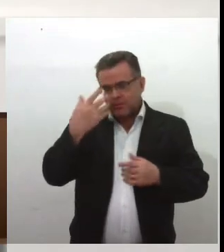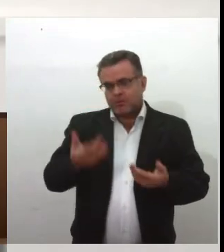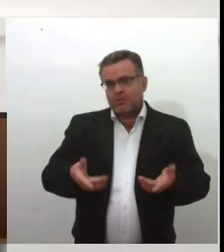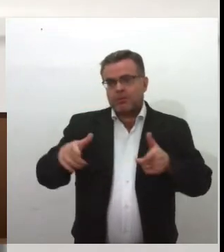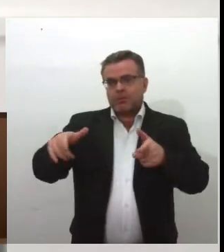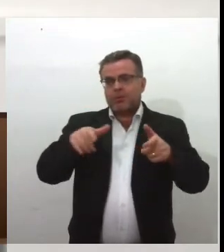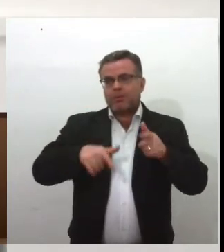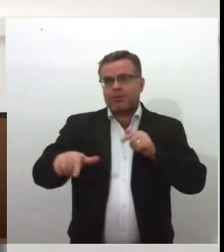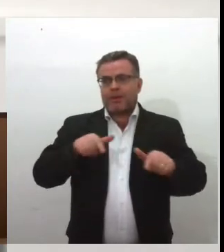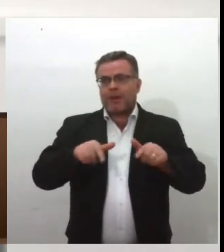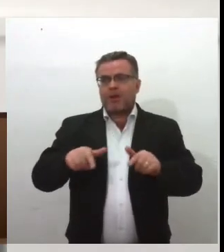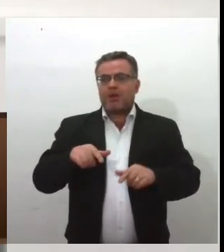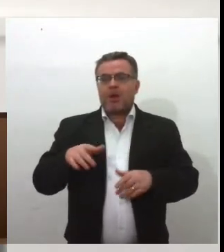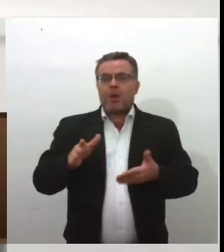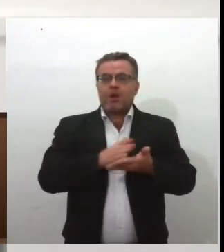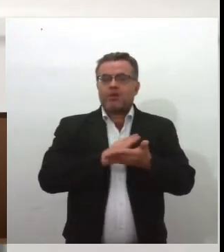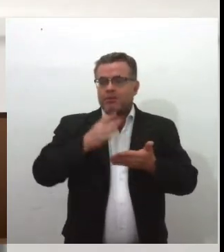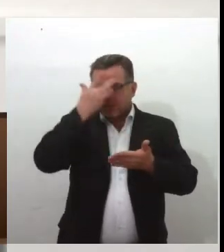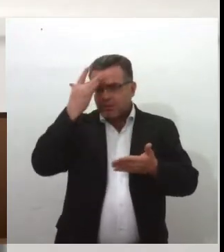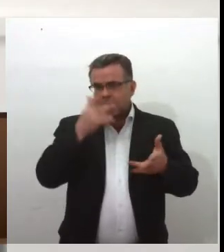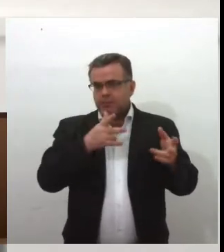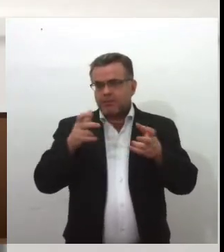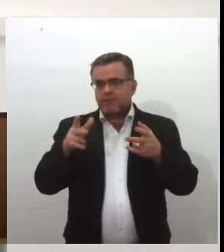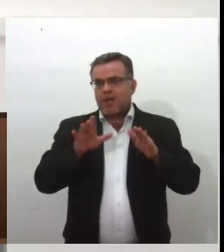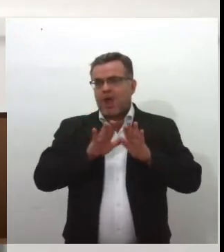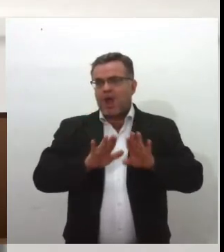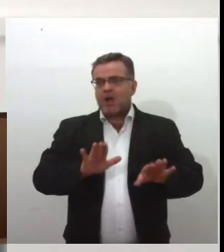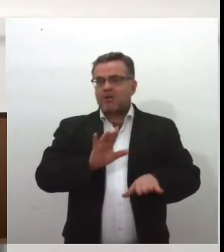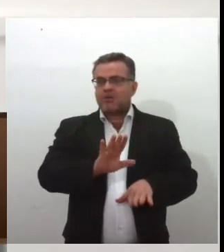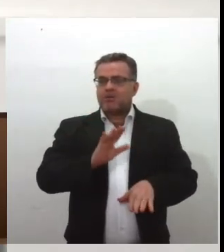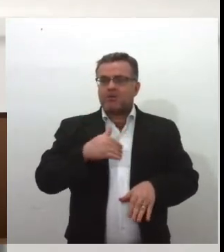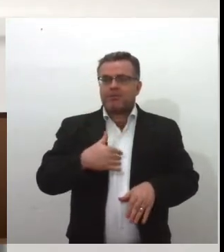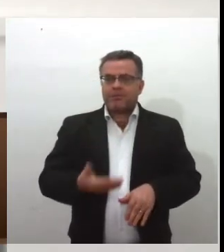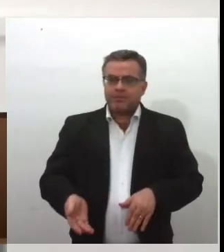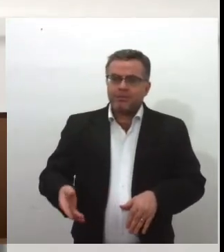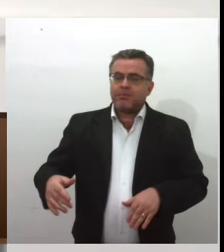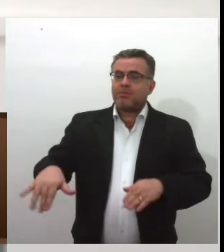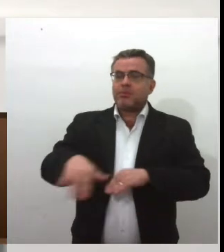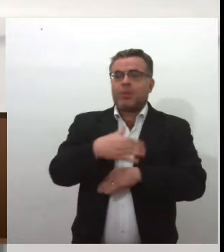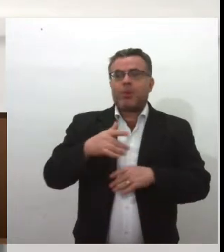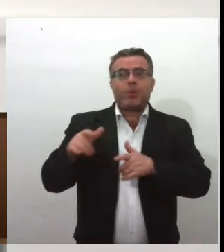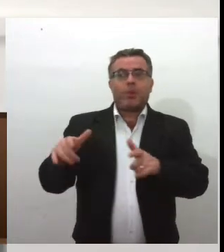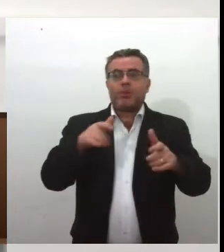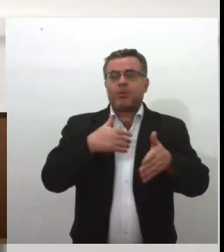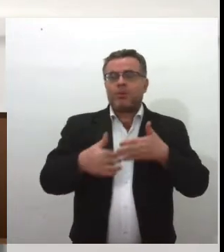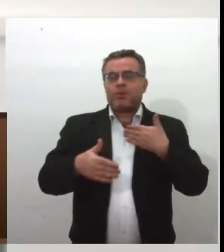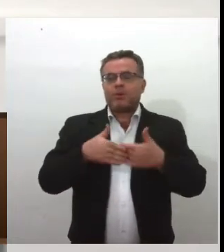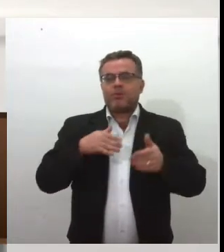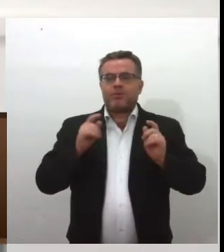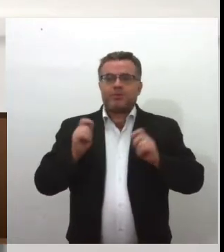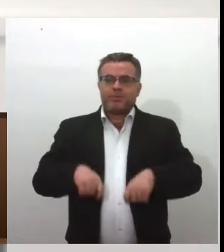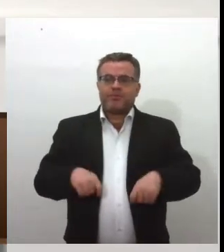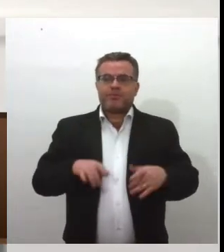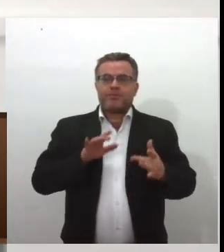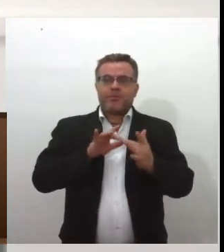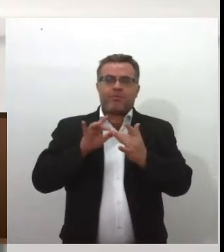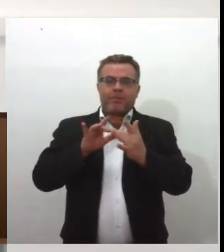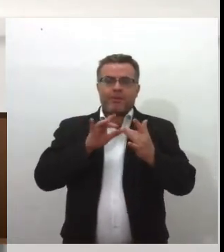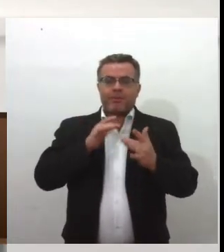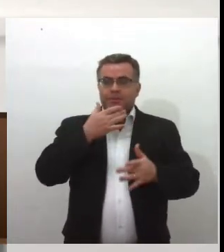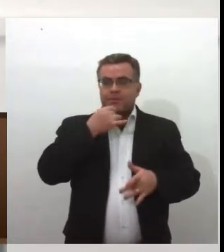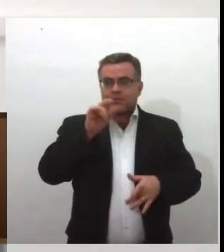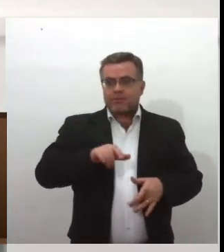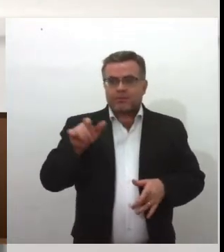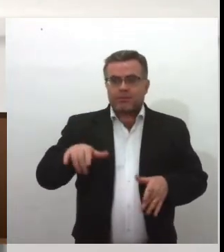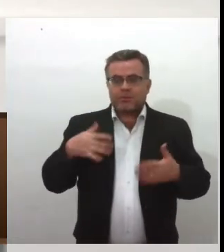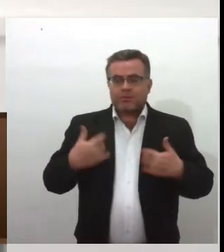a gente vai perceber que vai ter pessoas, assim, na rua, enfim, em todos os locais, vai ter essas pessoas, os homens,